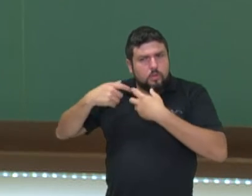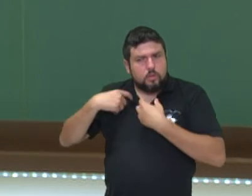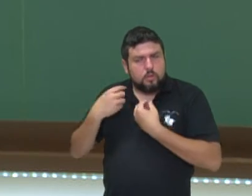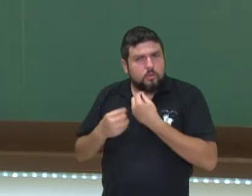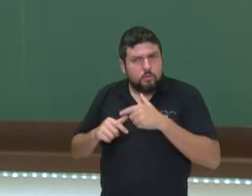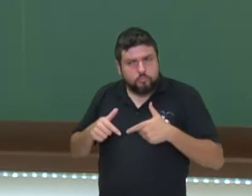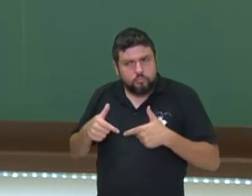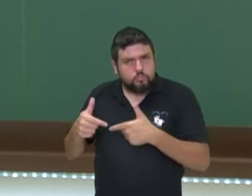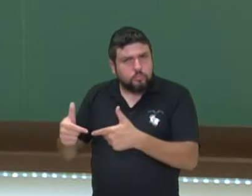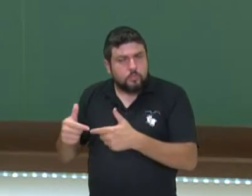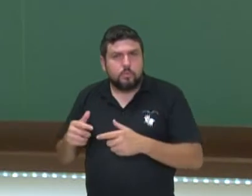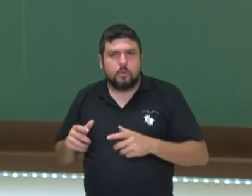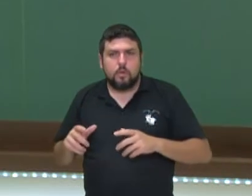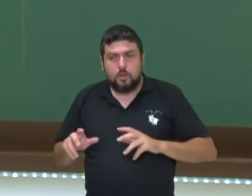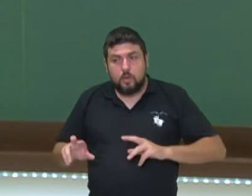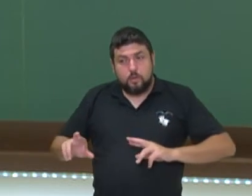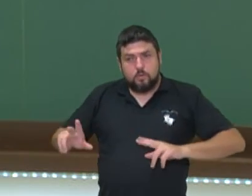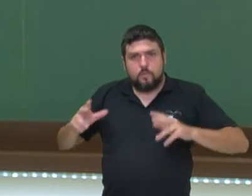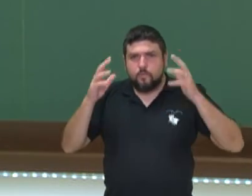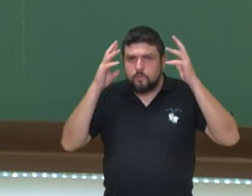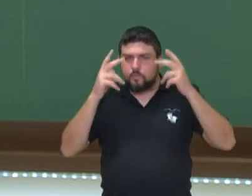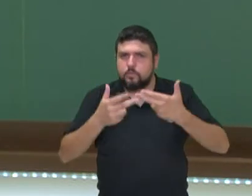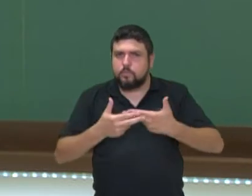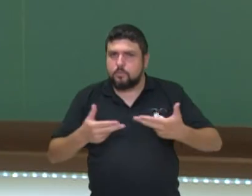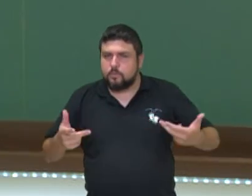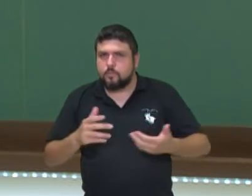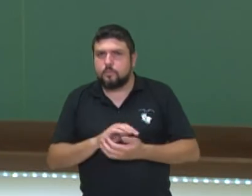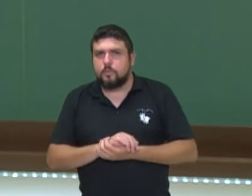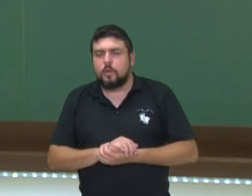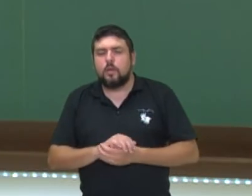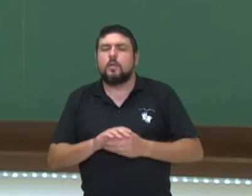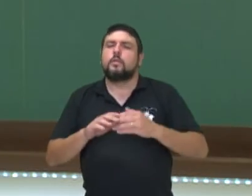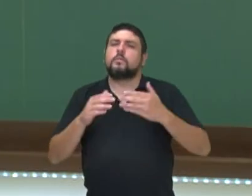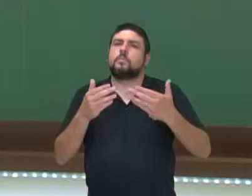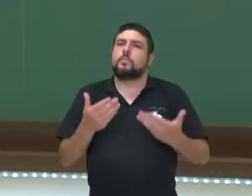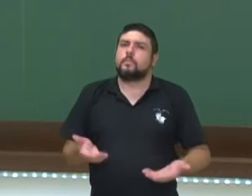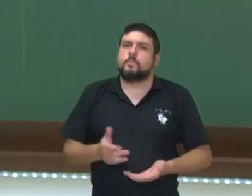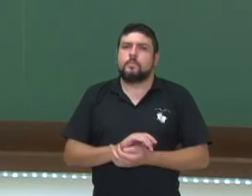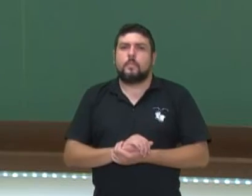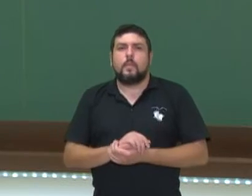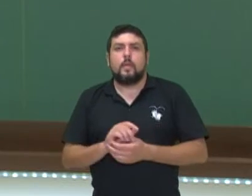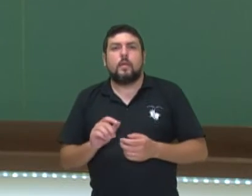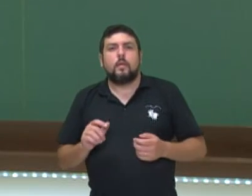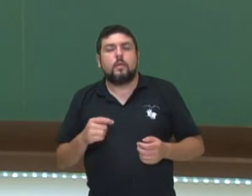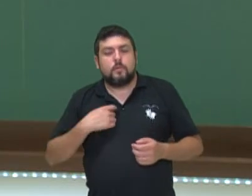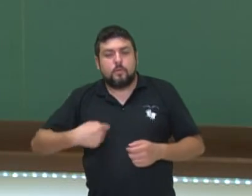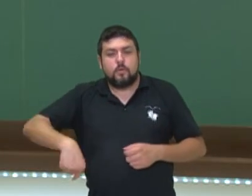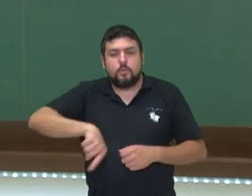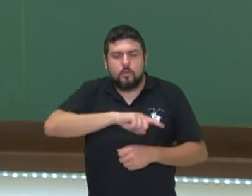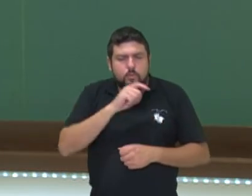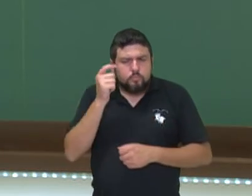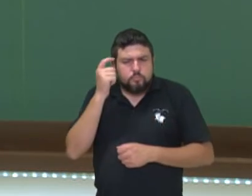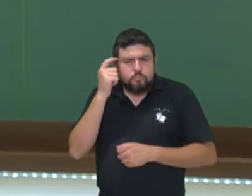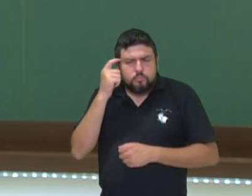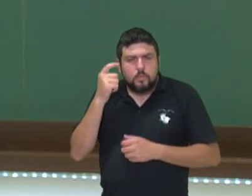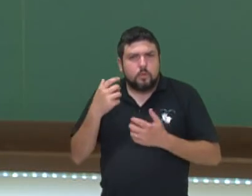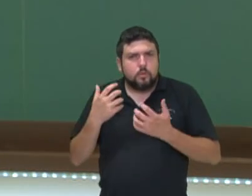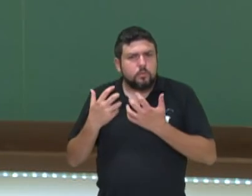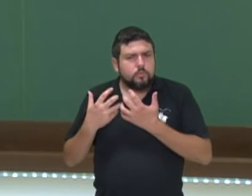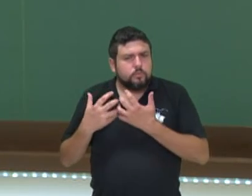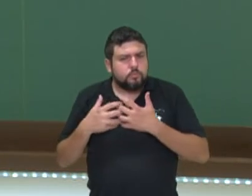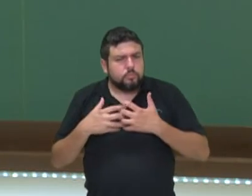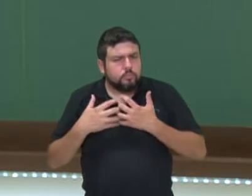ações, diferentemente dos animais que agem por instinto, então nós temos a capacidade também de pensar no reflexo, no